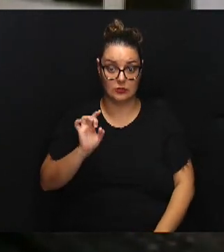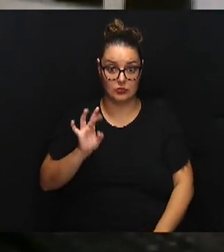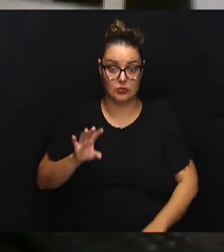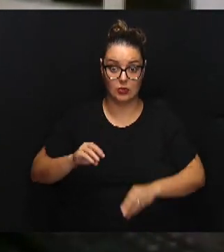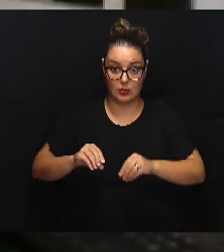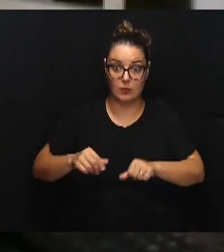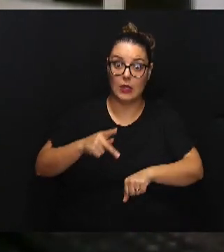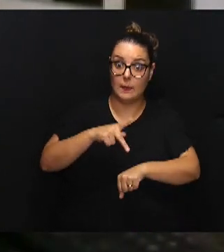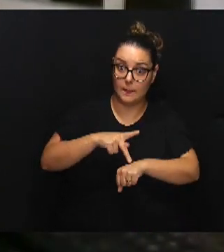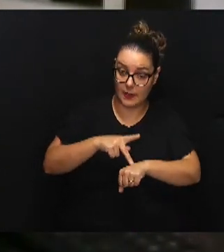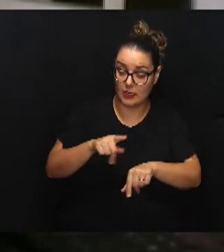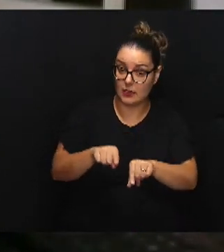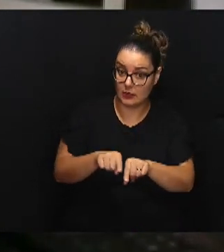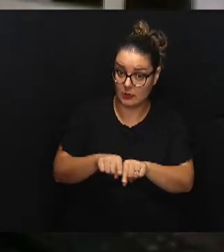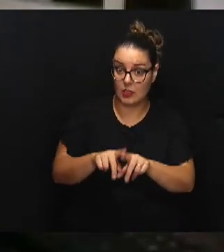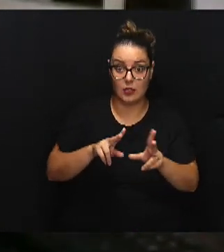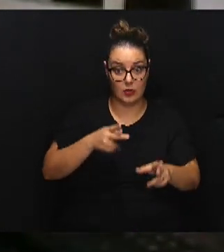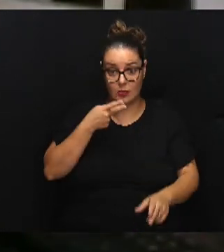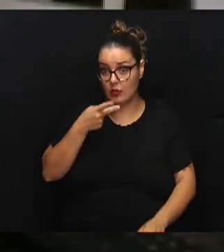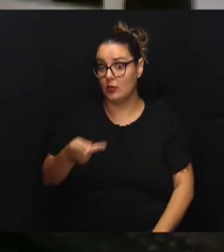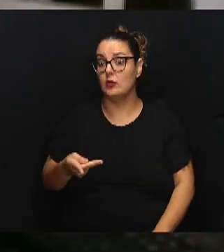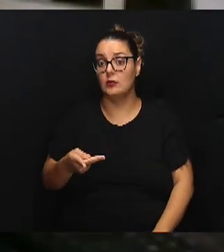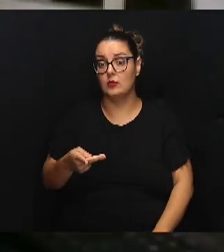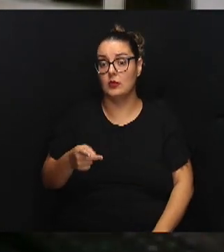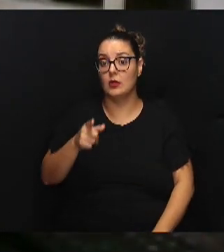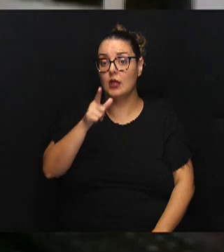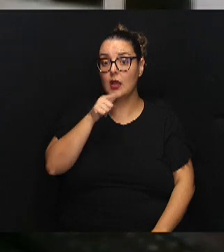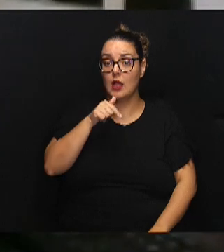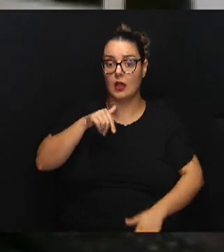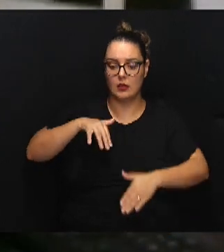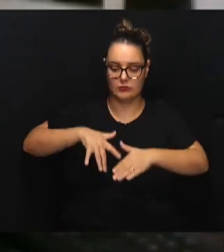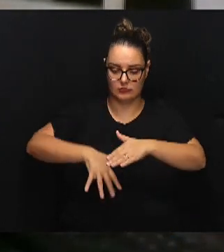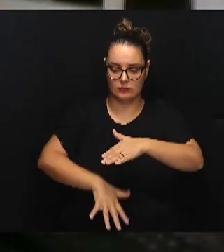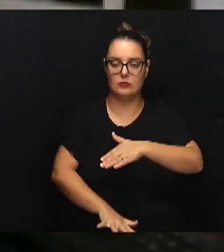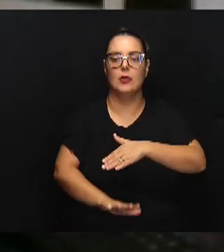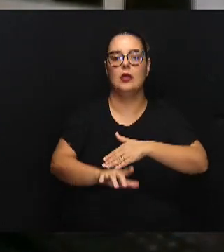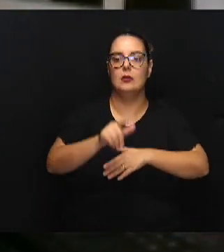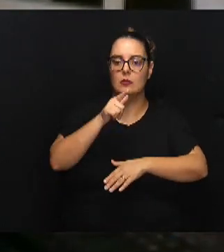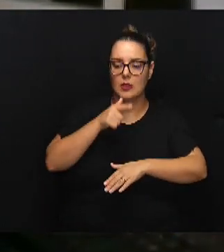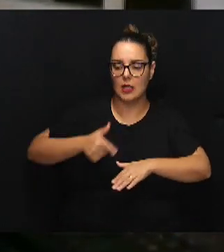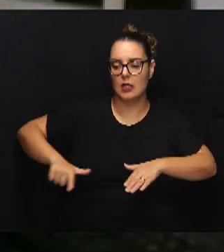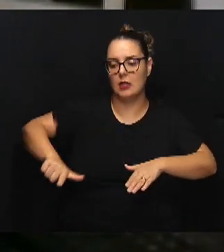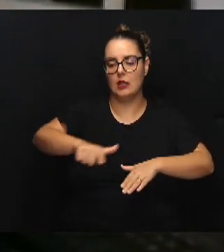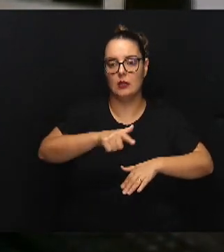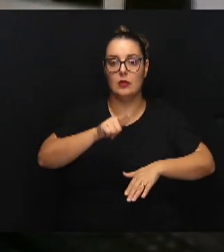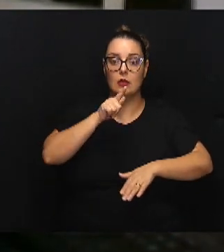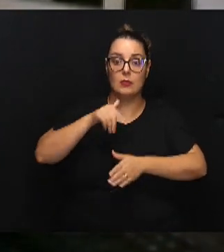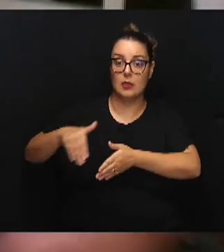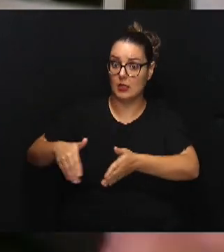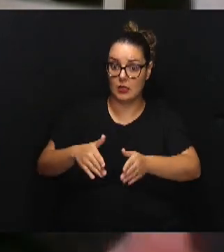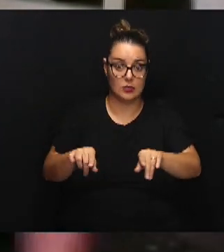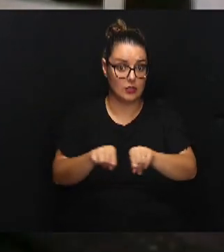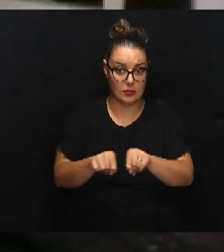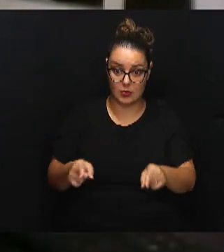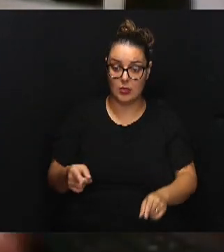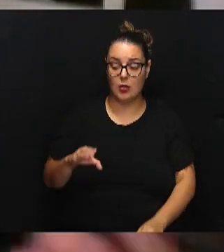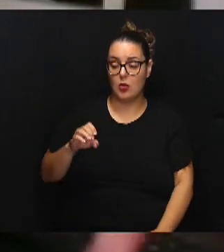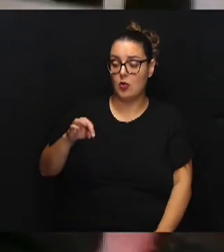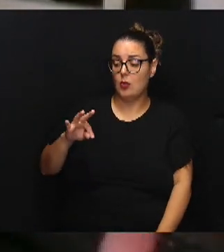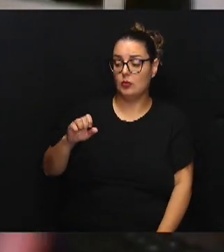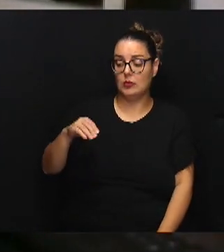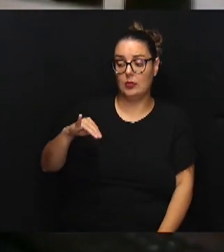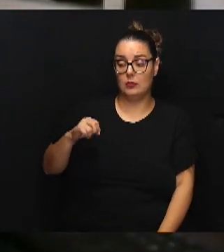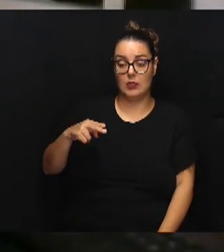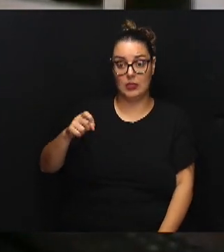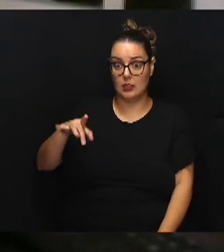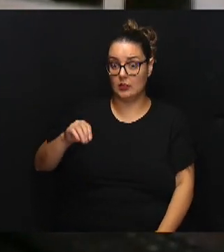rocha também, e como você disse bem, a água subterrânea, ela migra para lagoas e para água superficial, para rios, contaminando, né, uma série